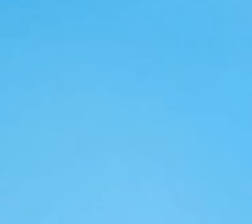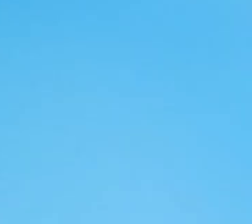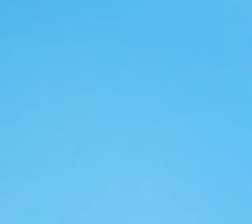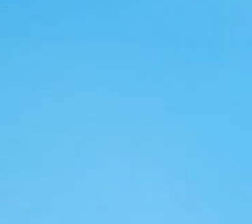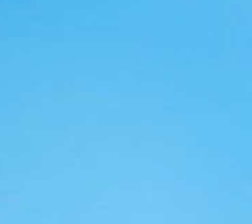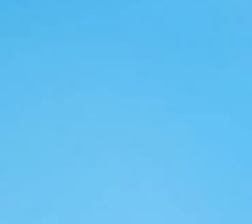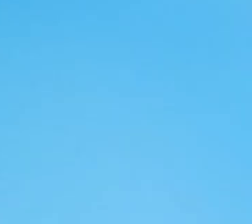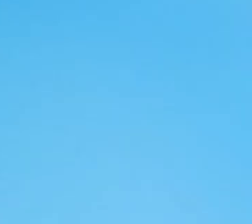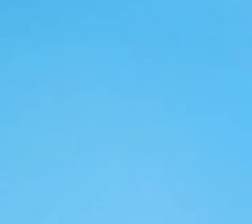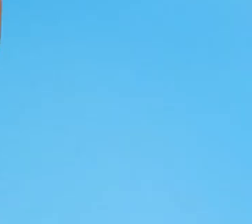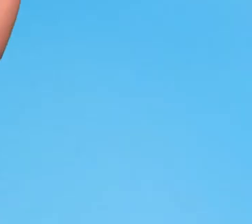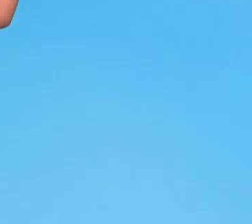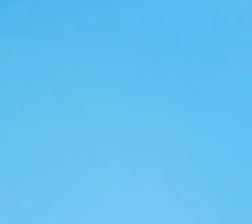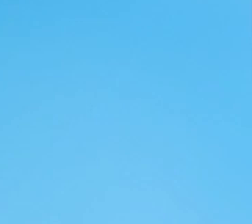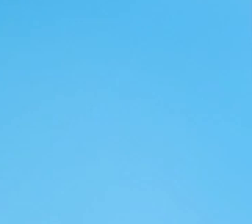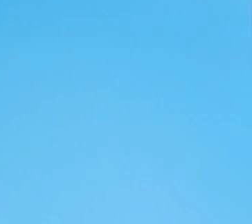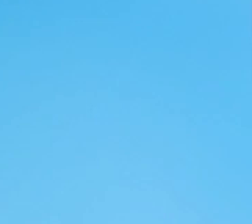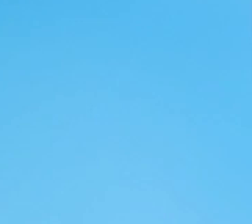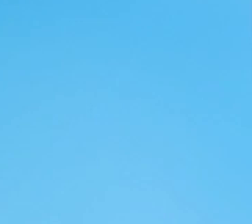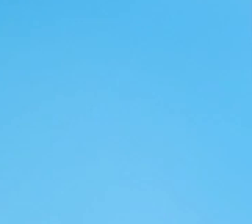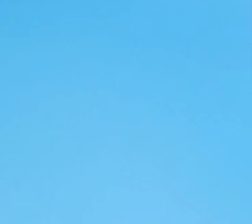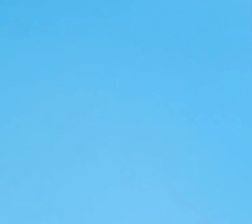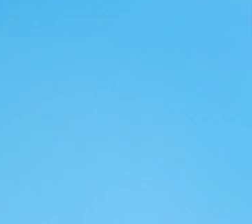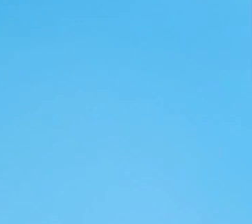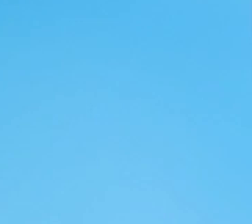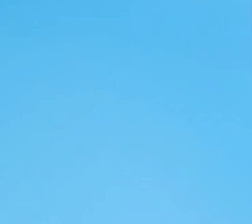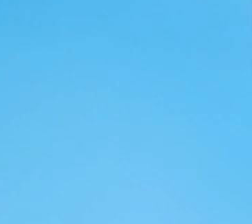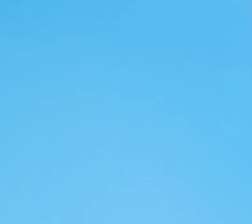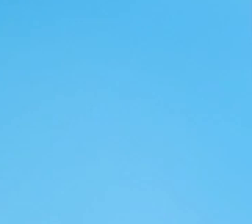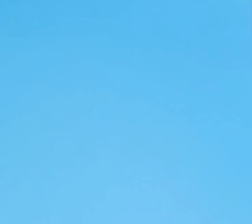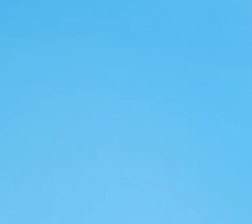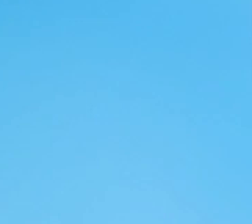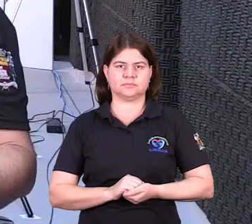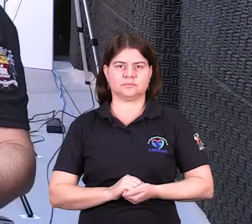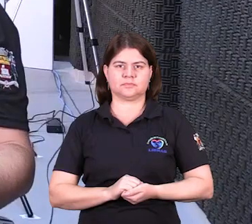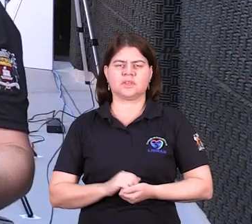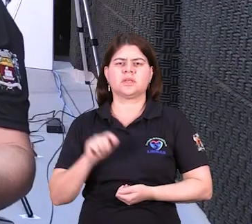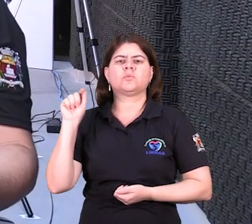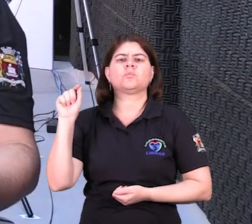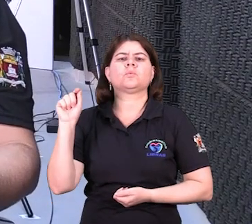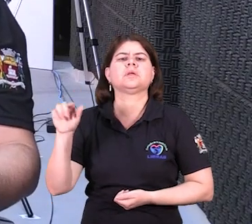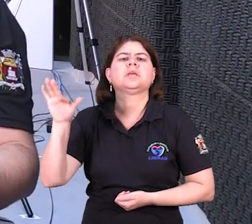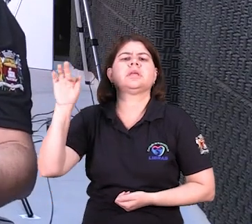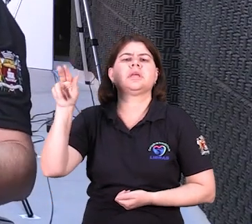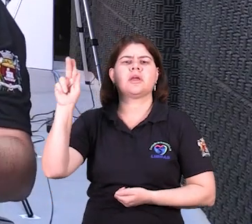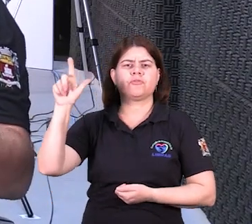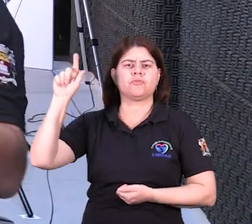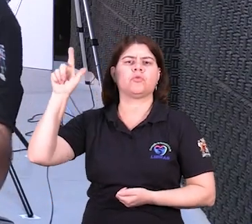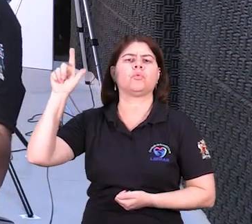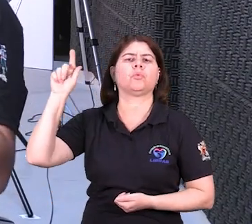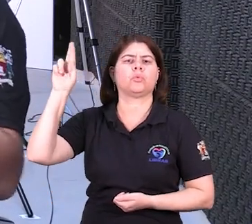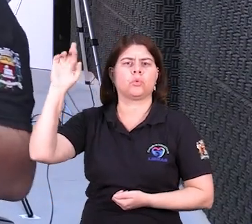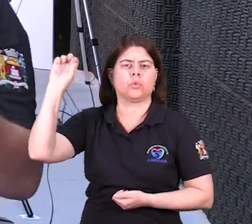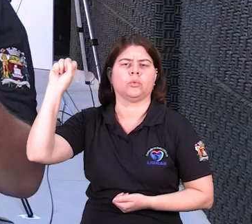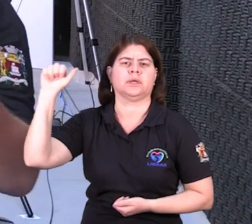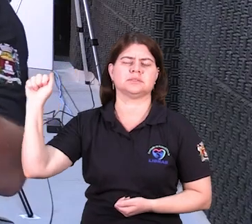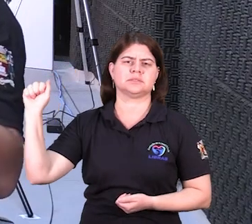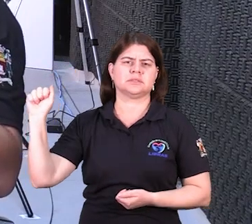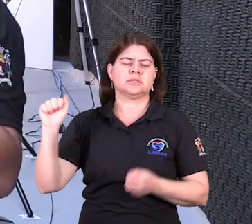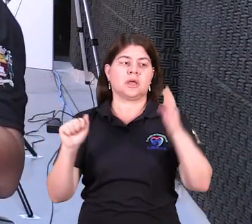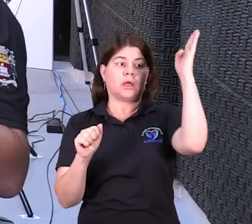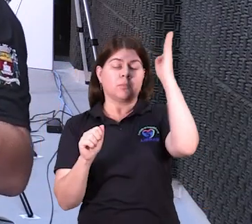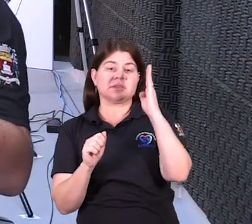da América, iluminando o sol do novo mundo. O que é fulguras? É que ele aparece, o país